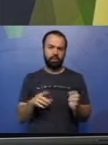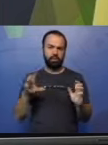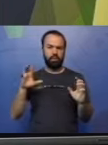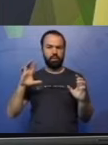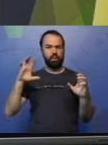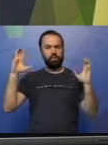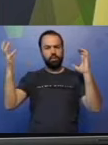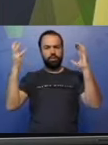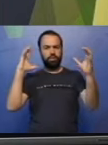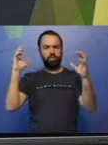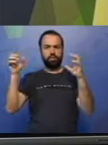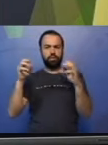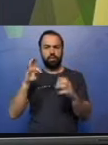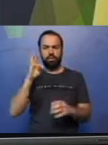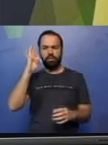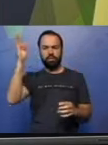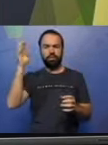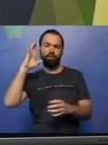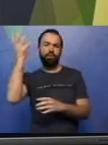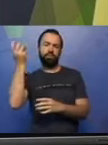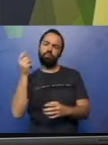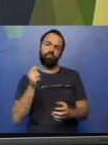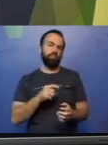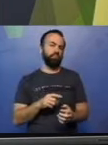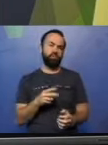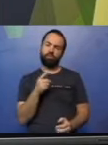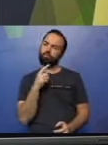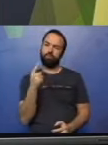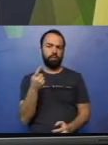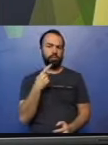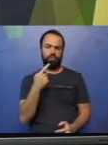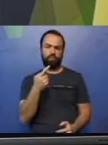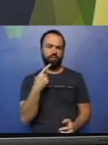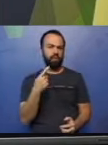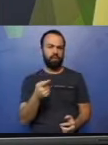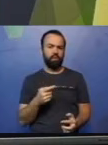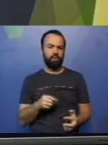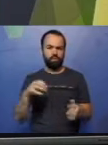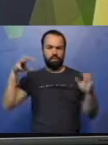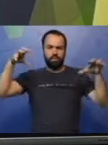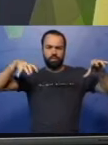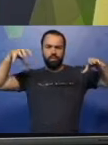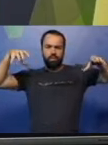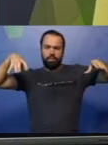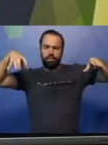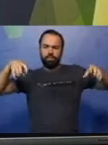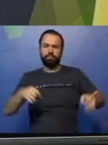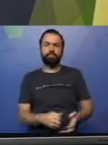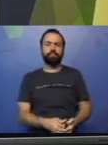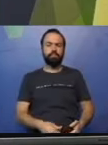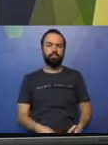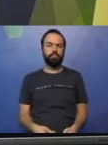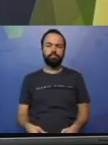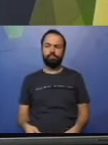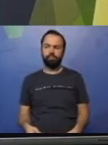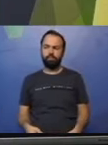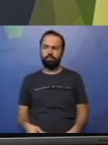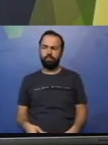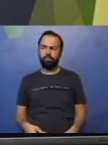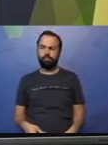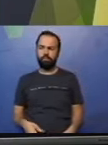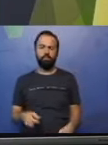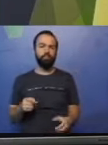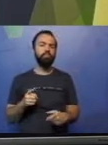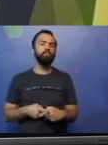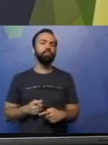tempo diz que não disse que iria chover.